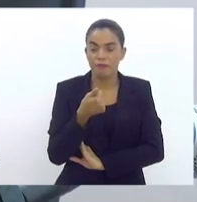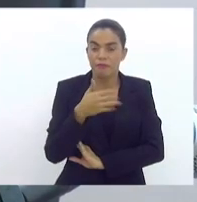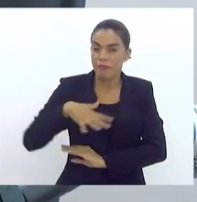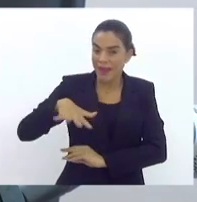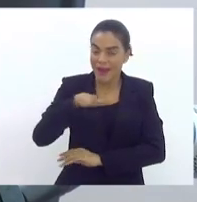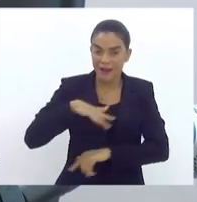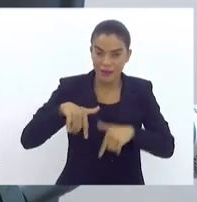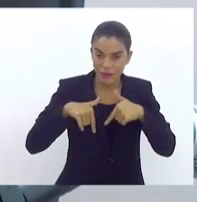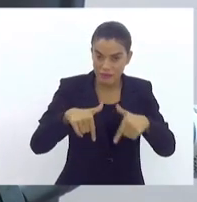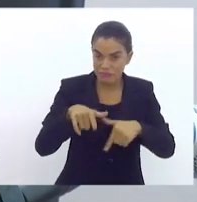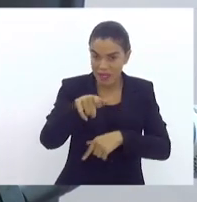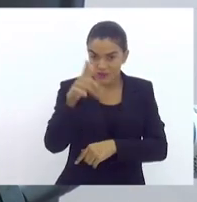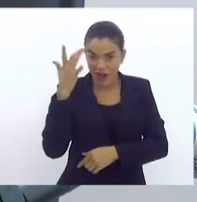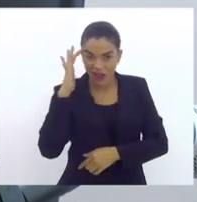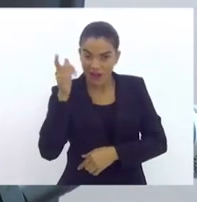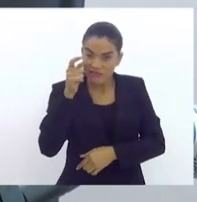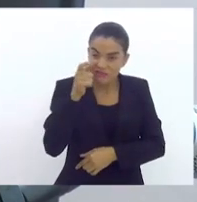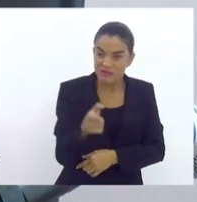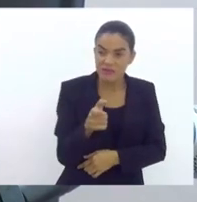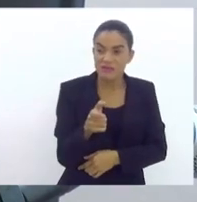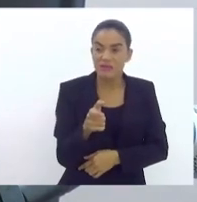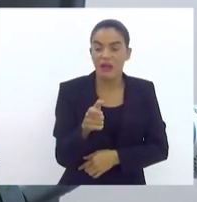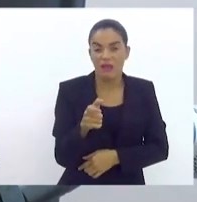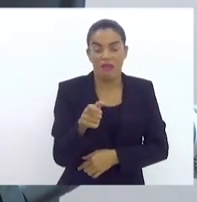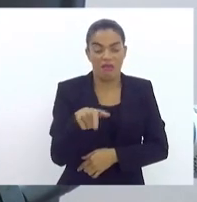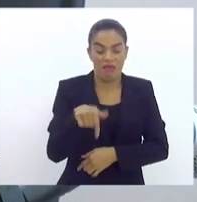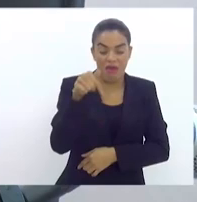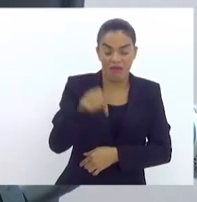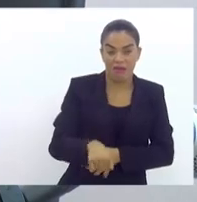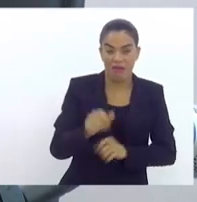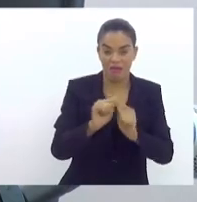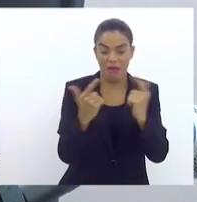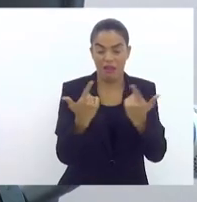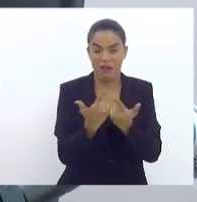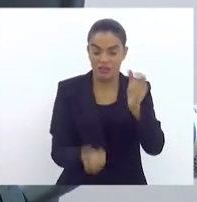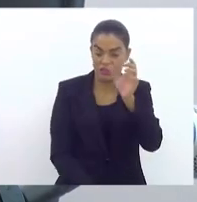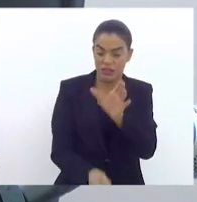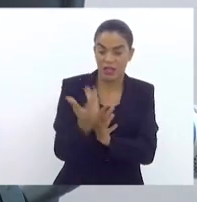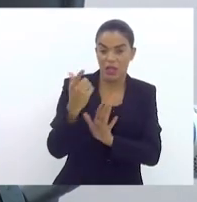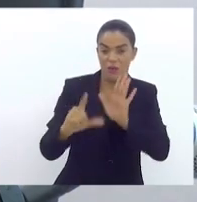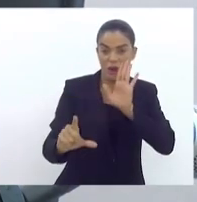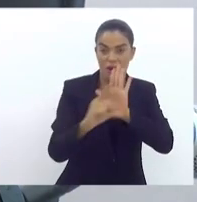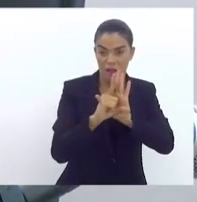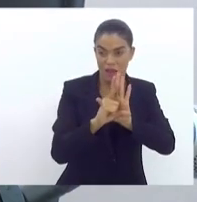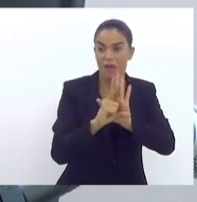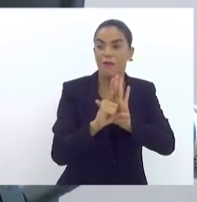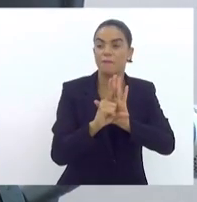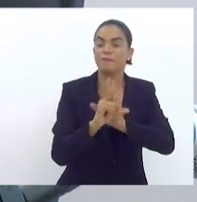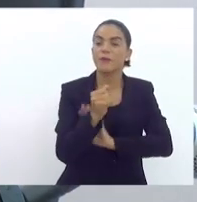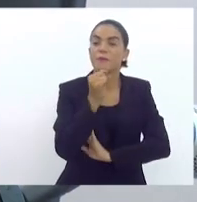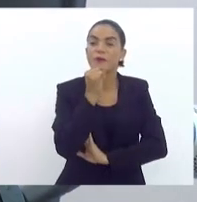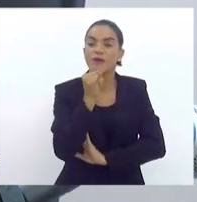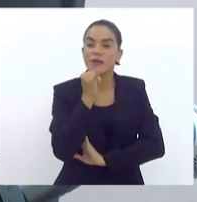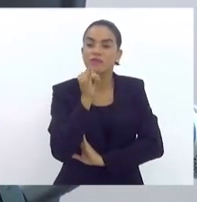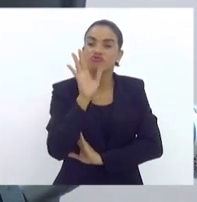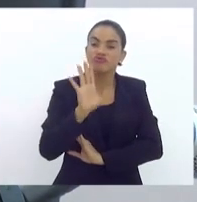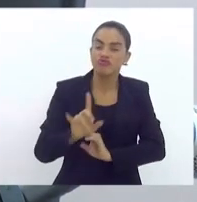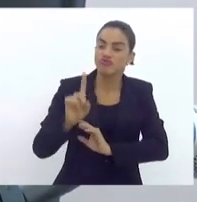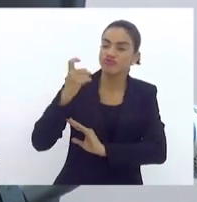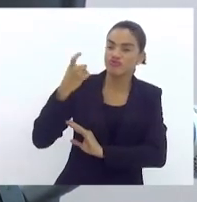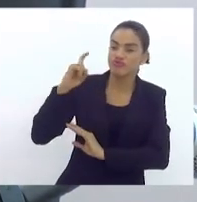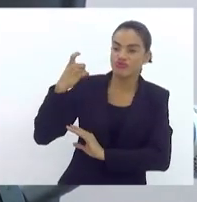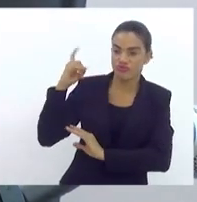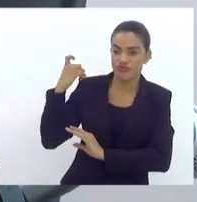coração se a senhora acha interessante que essa casa Produza uma legislação A exemplo do que já foi produzido